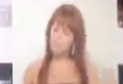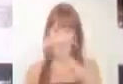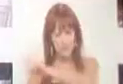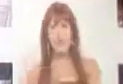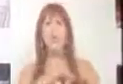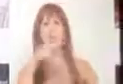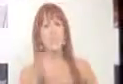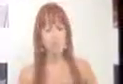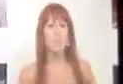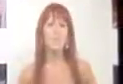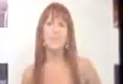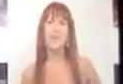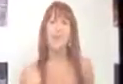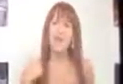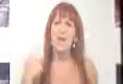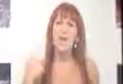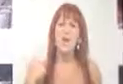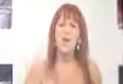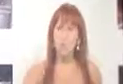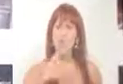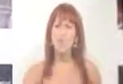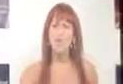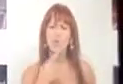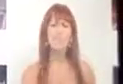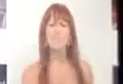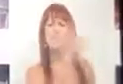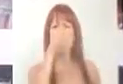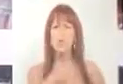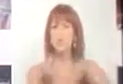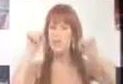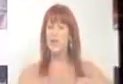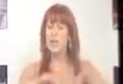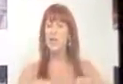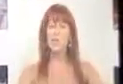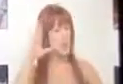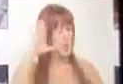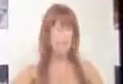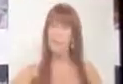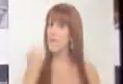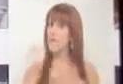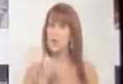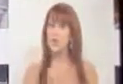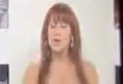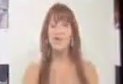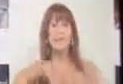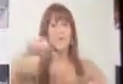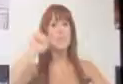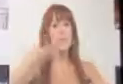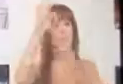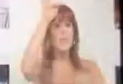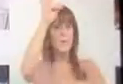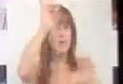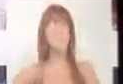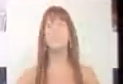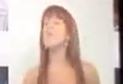colegas, Senhor Presidente, eu estou convencida que muitos deputados nesta Câmara desconhecem as funções dos autarcas de freguesia